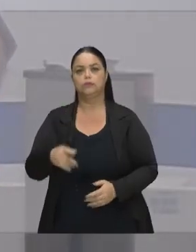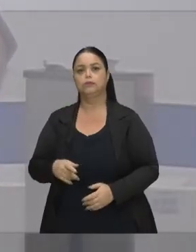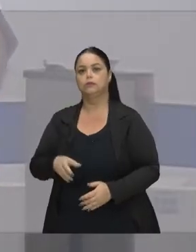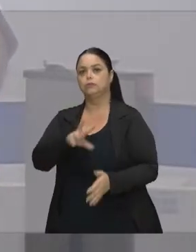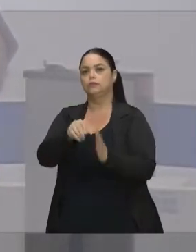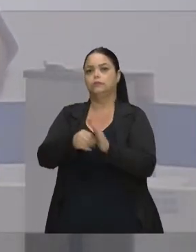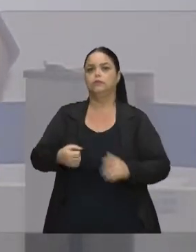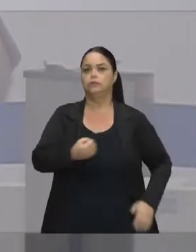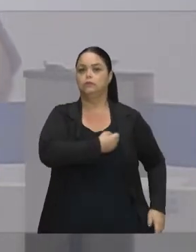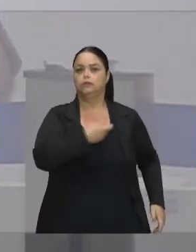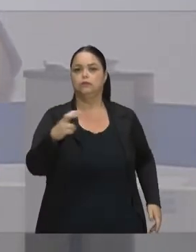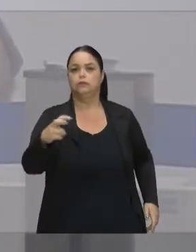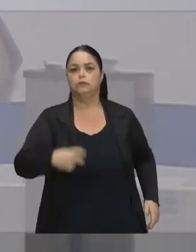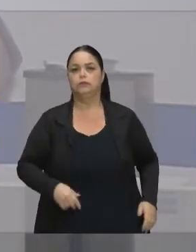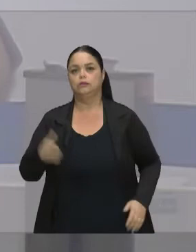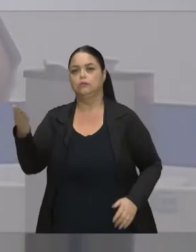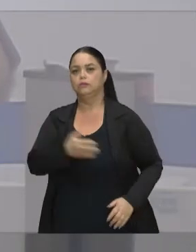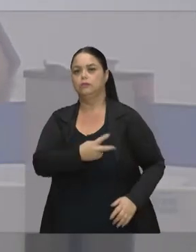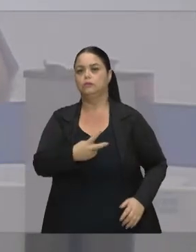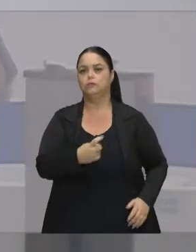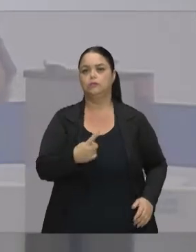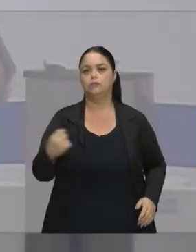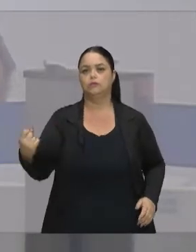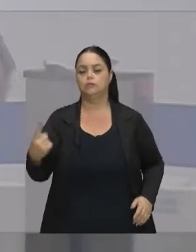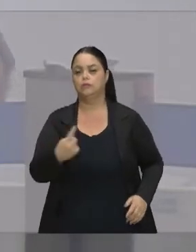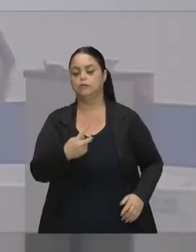Emenda número 5/2021,